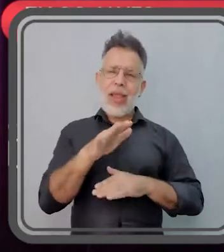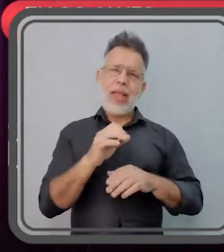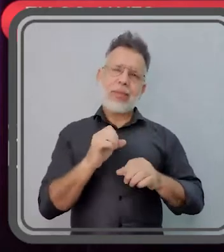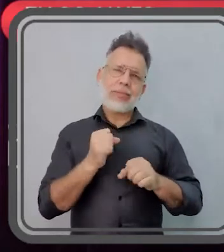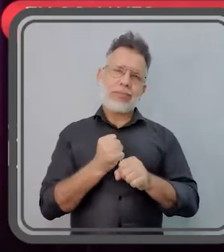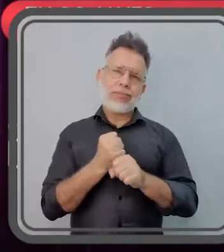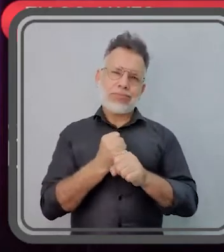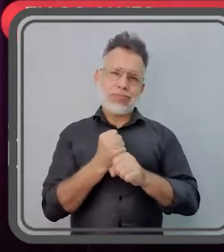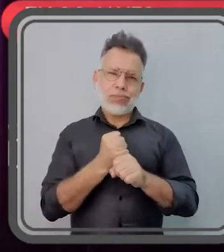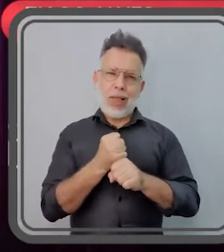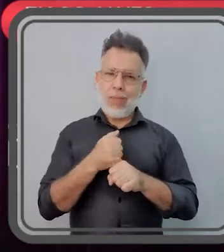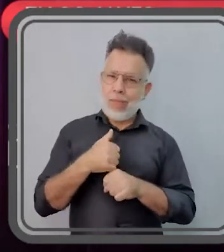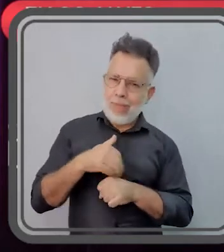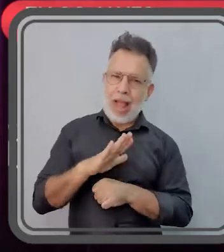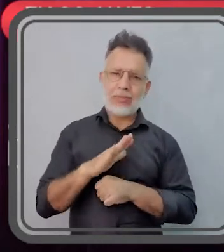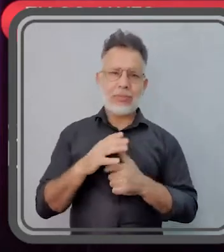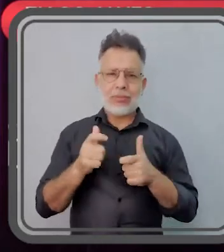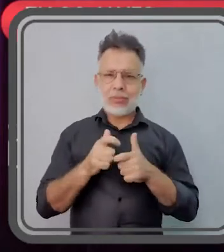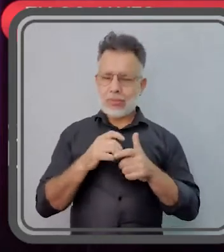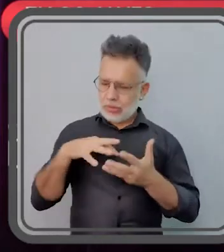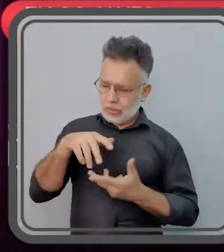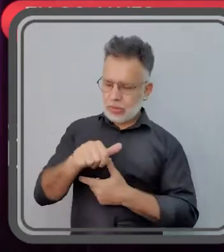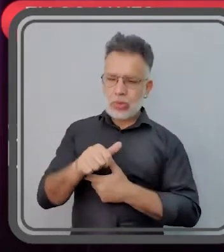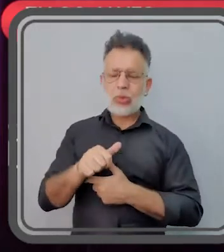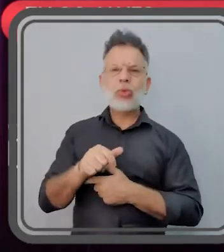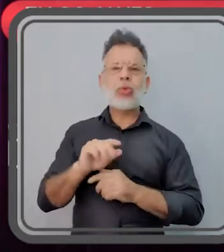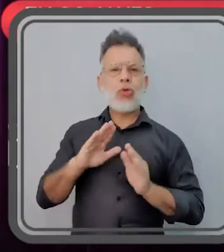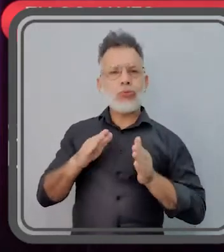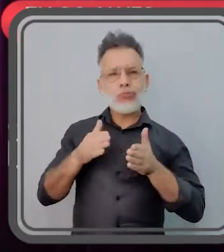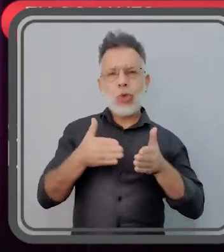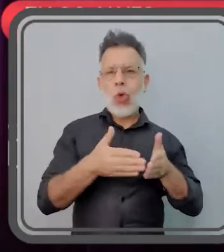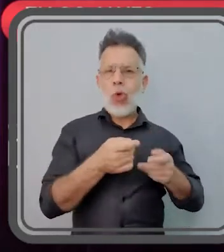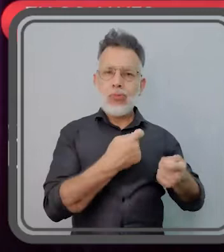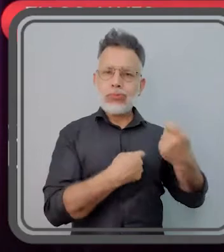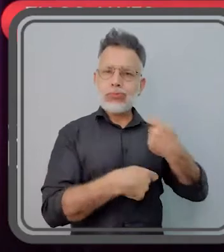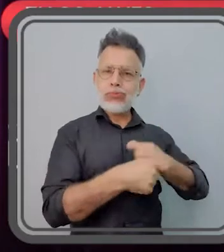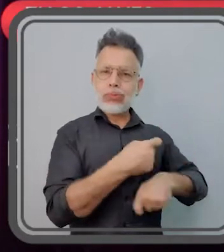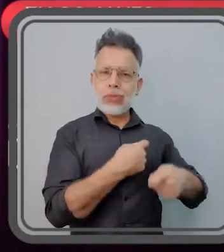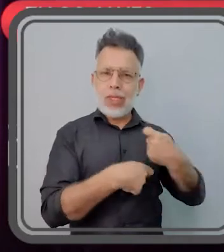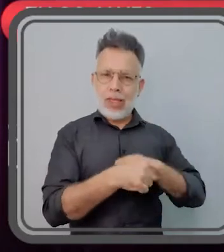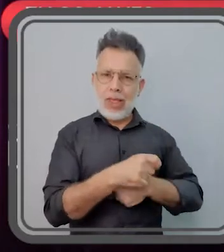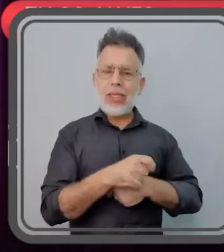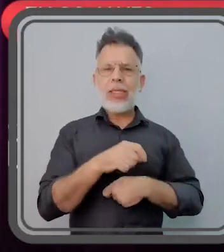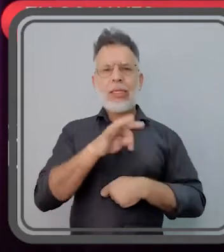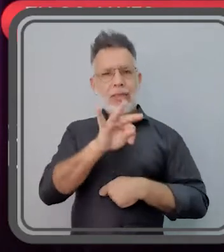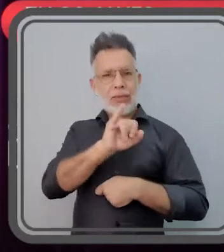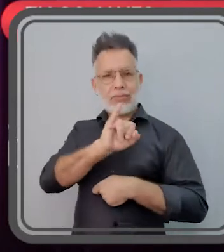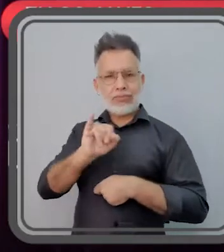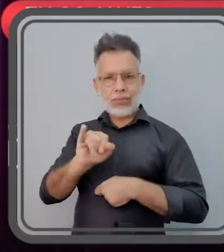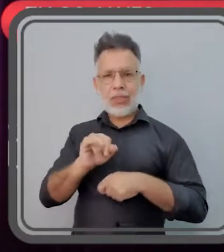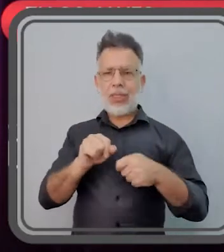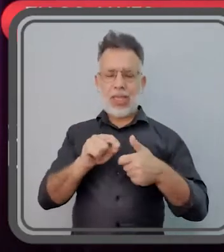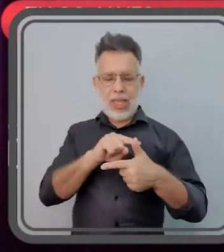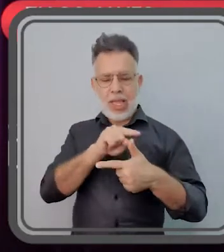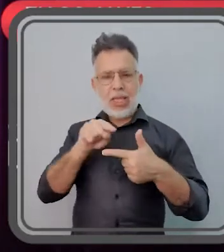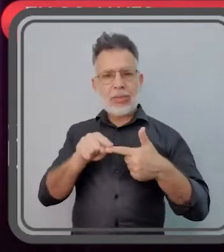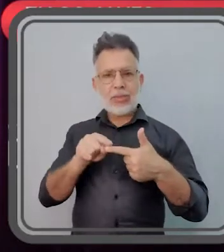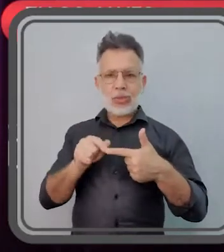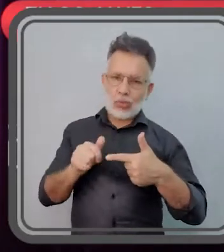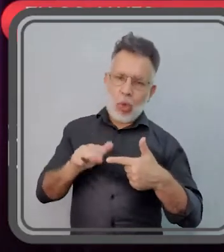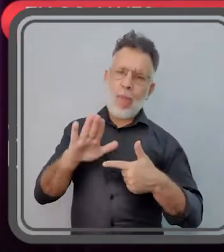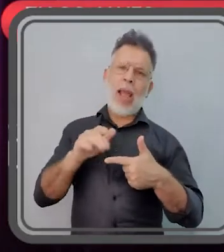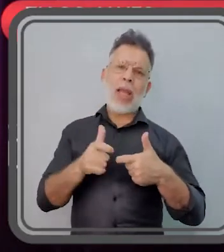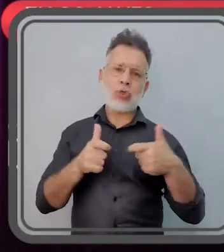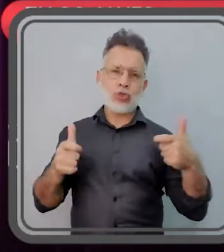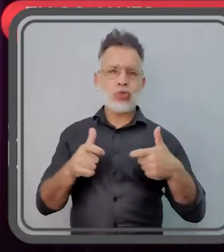maiores empresas do mundo em capitalização do mercado do TI e entre as 2 maiores no setor